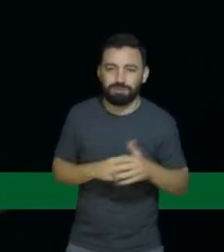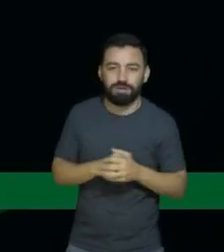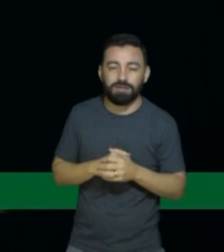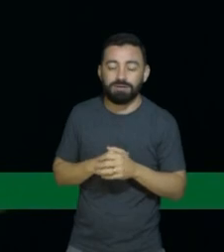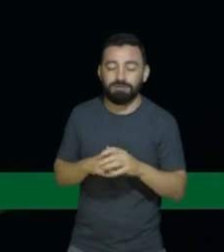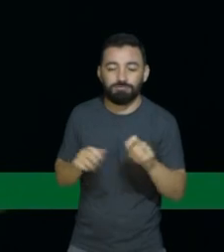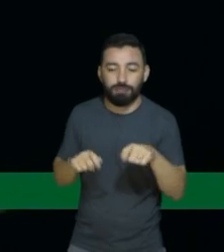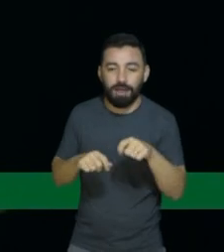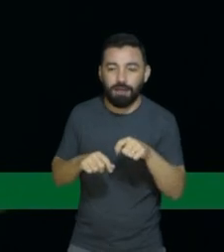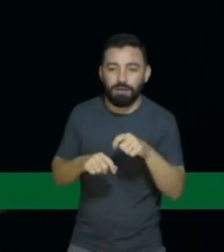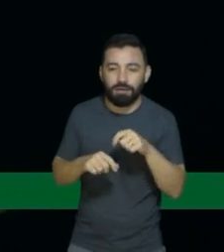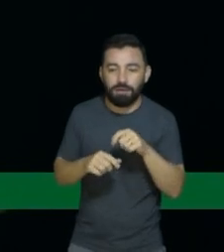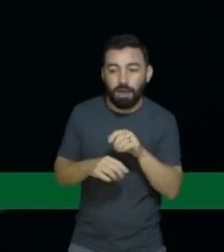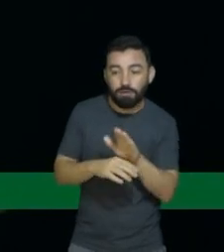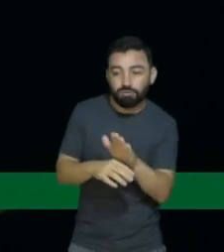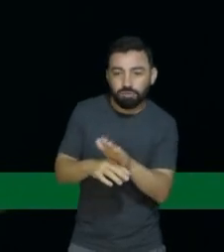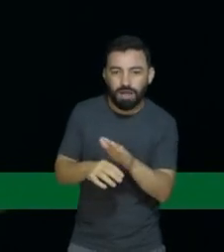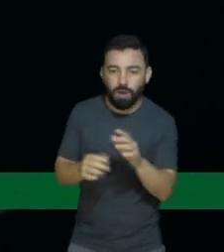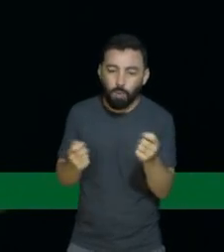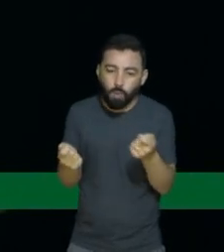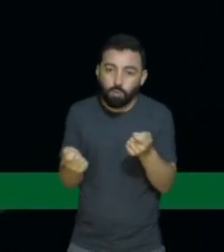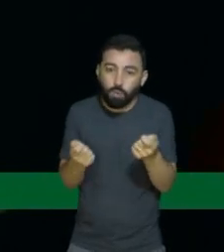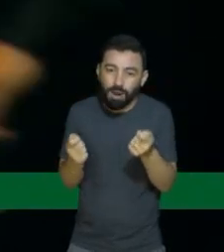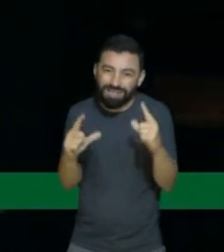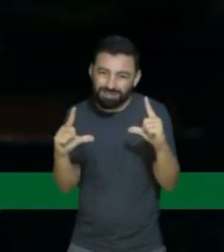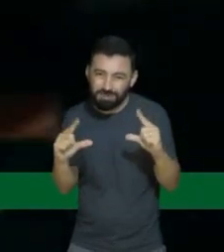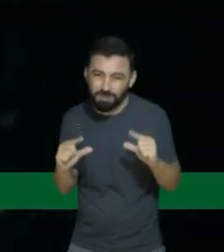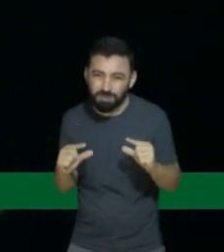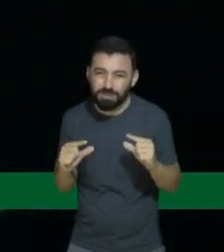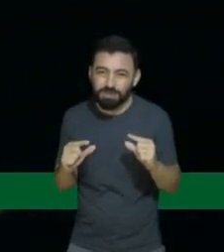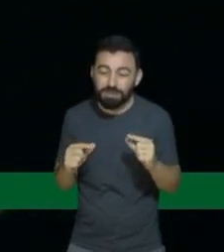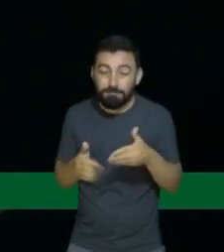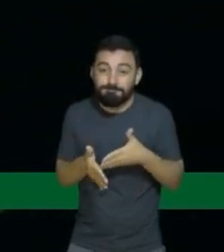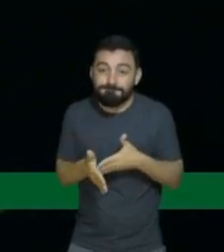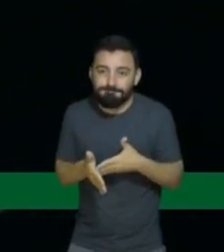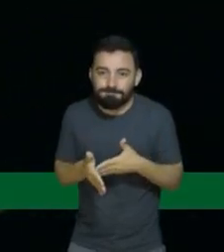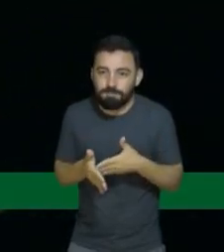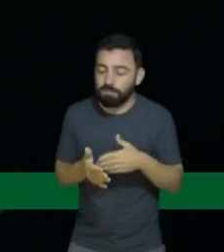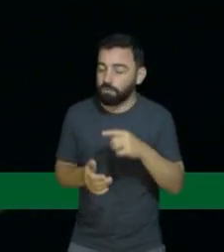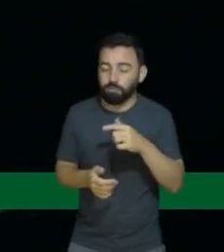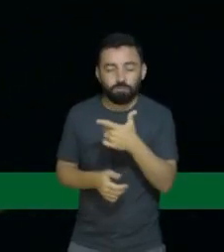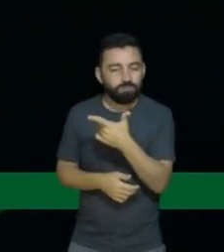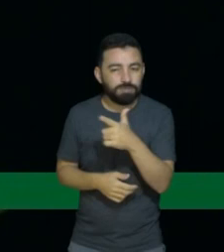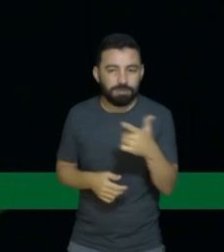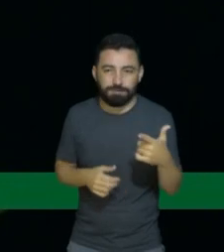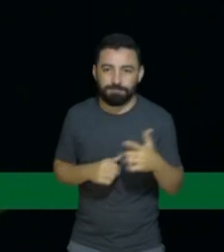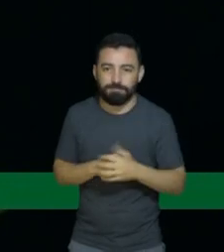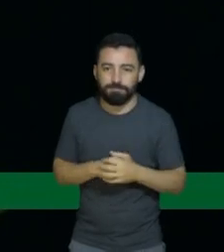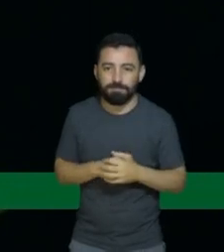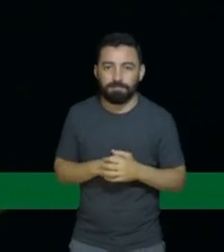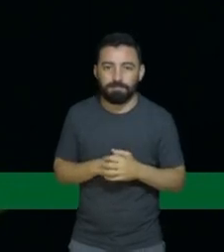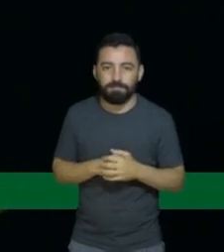possa controlar ou mesmo interromper a evolução da